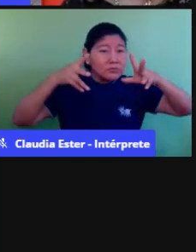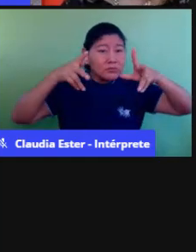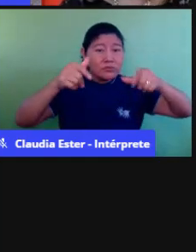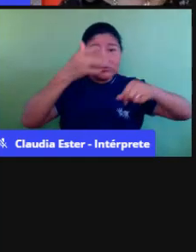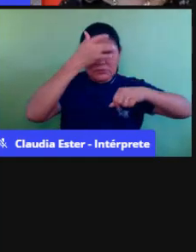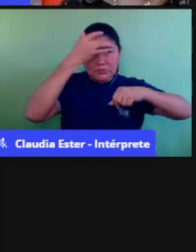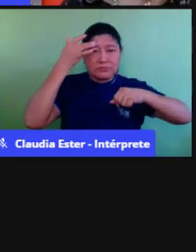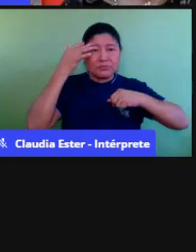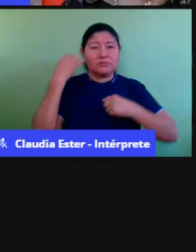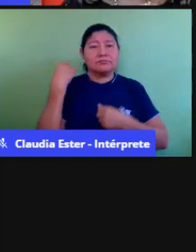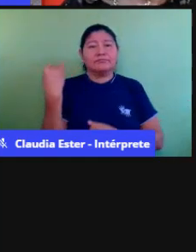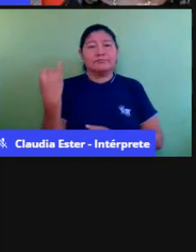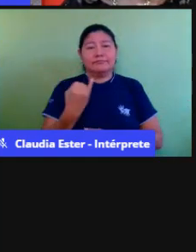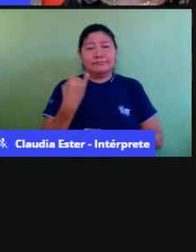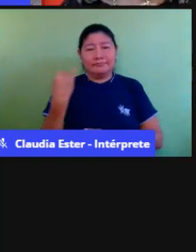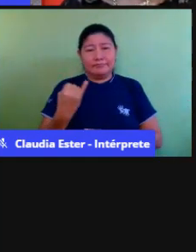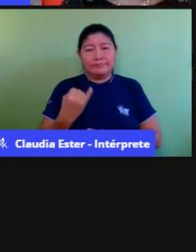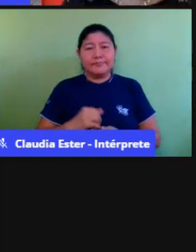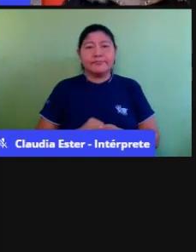Certo? Pode passar.